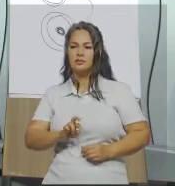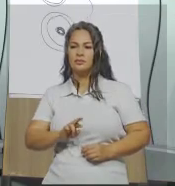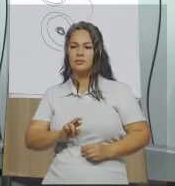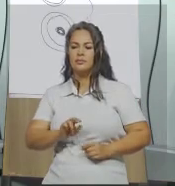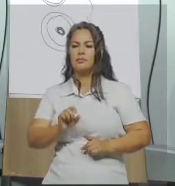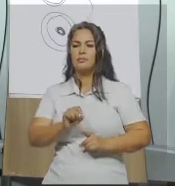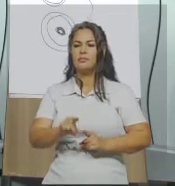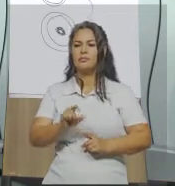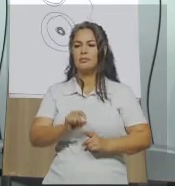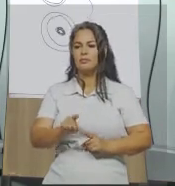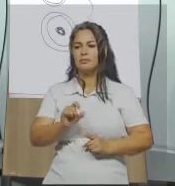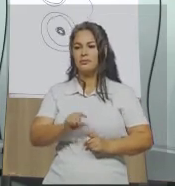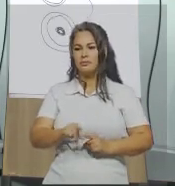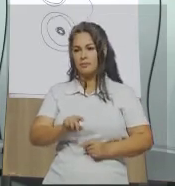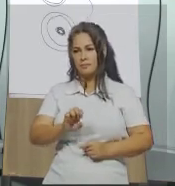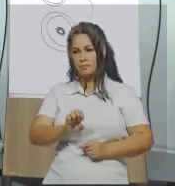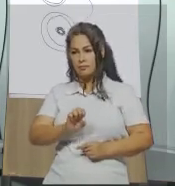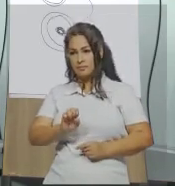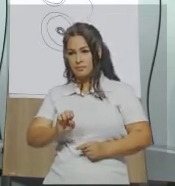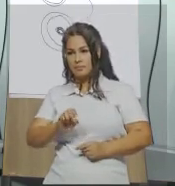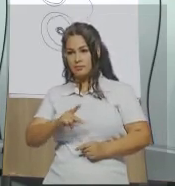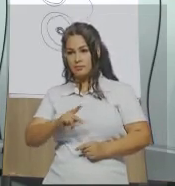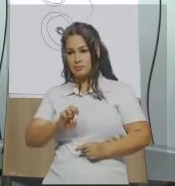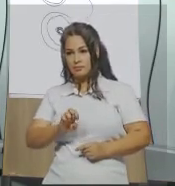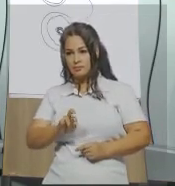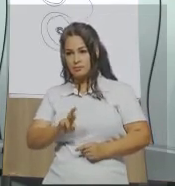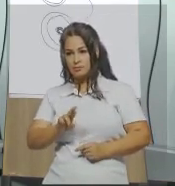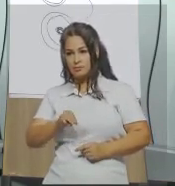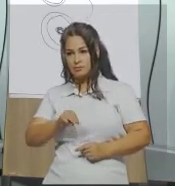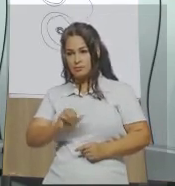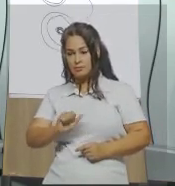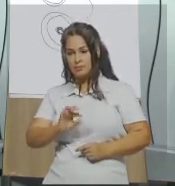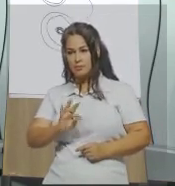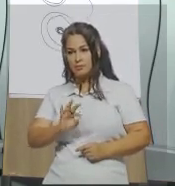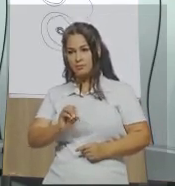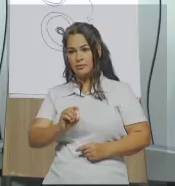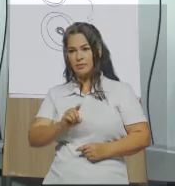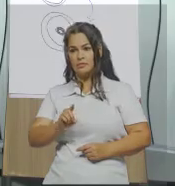esse hormônio tem um papel muito importante no sistema reprodutor.